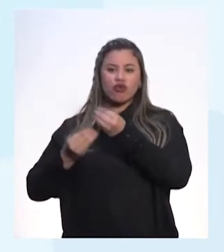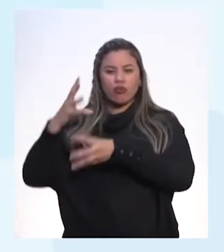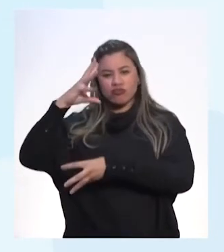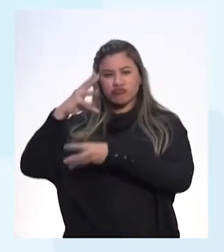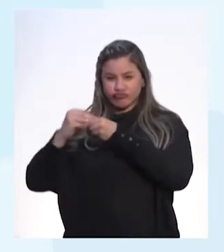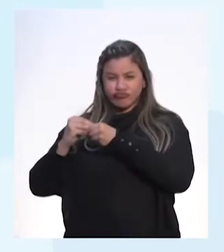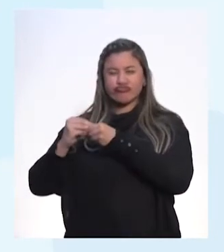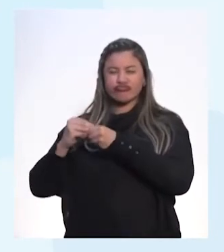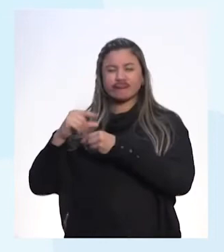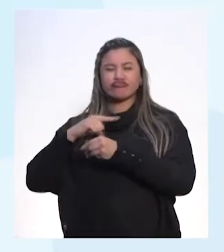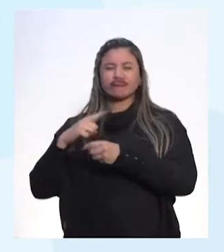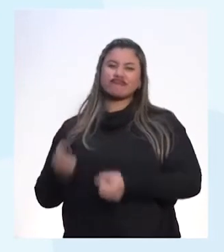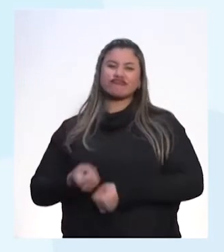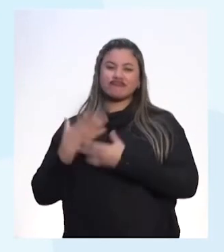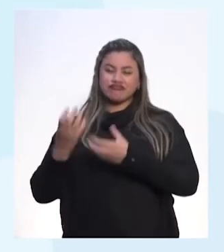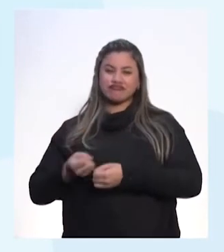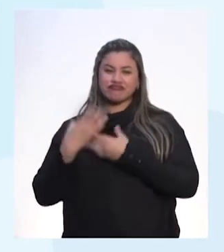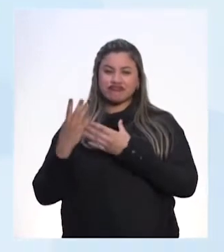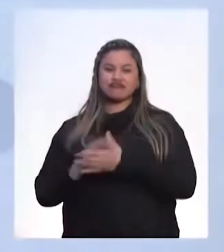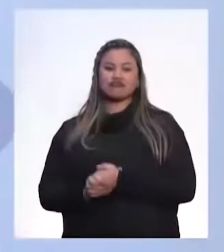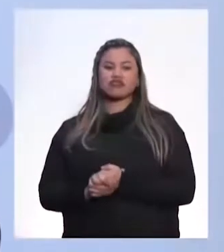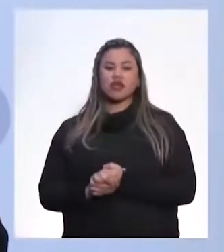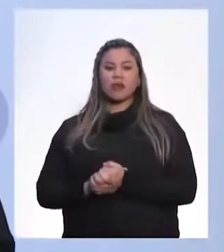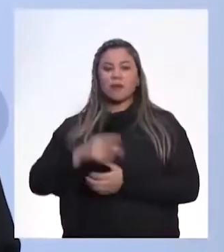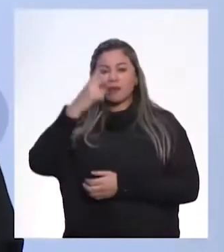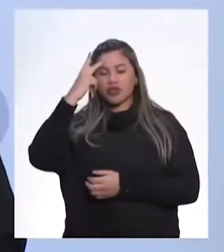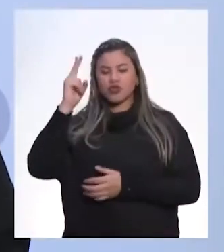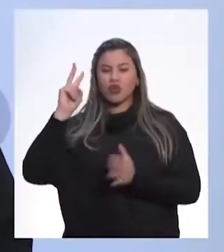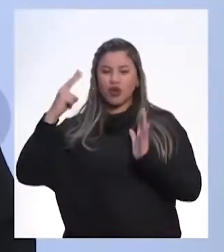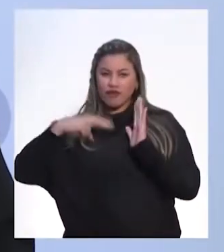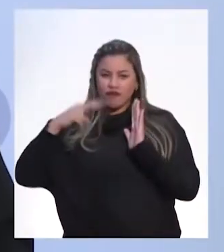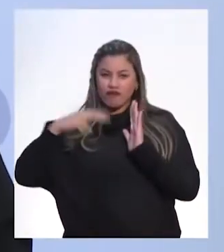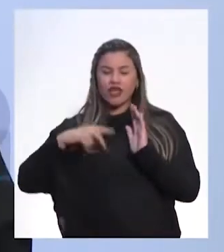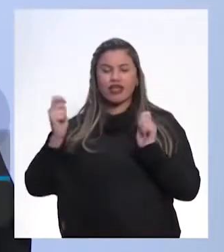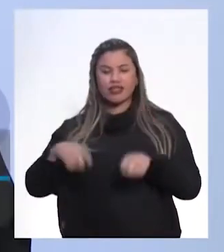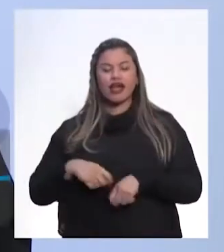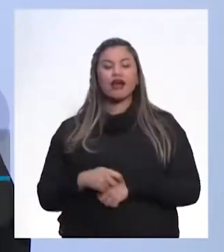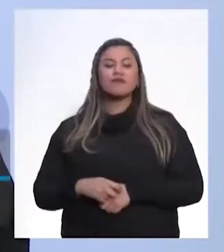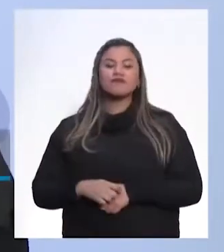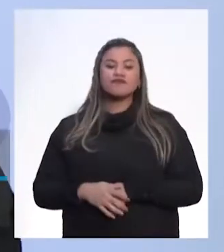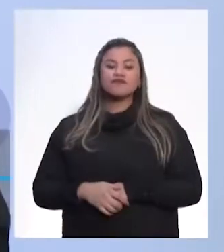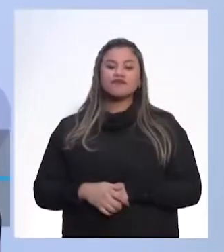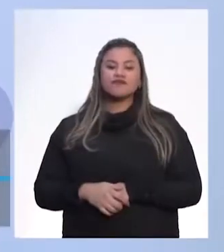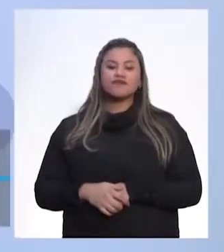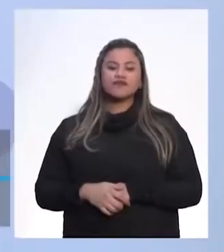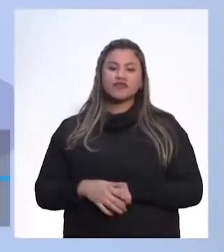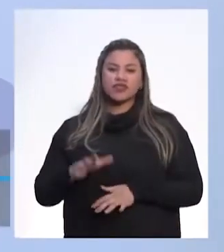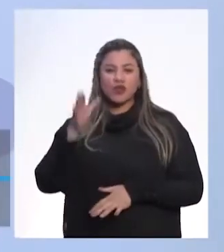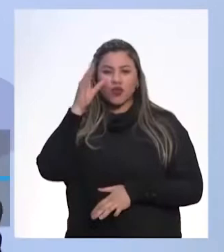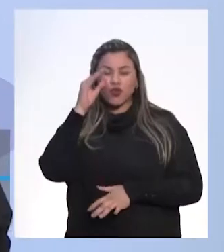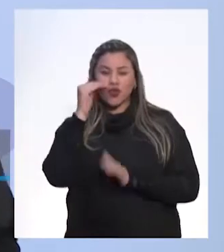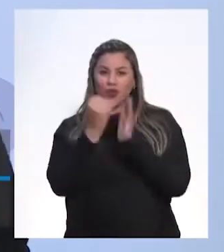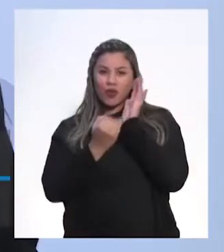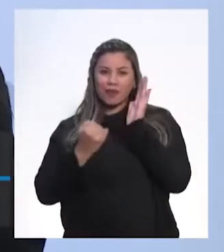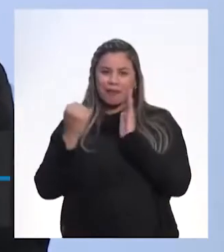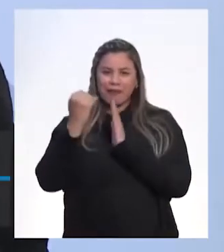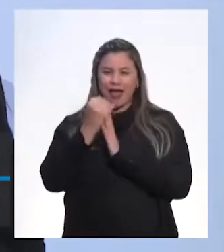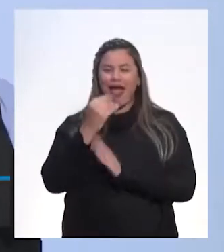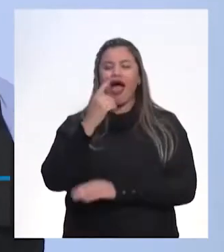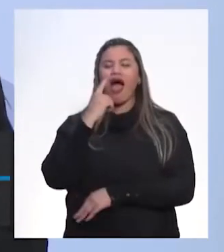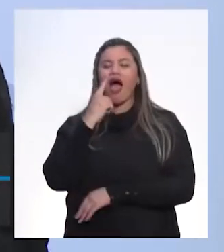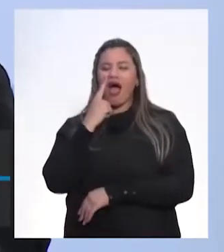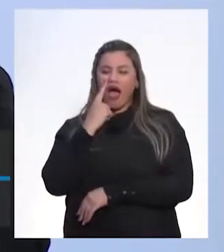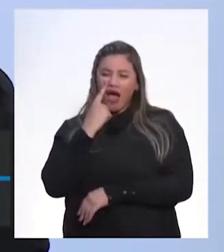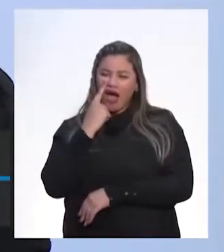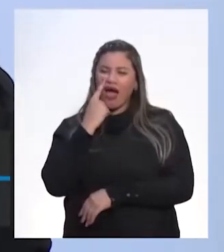dar uma informaçãozinha lá, né? Para quem vai assistir a mostra de vocês. Porque a gente fica mais curioso quando a gente vê a sinopse,